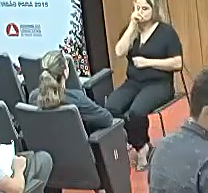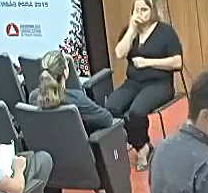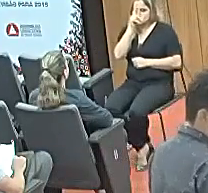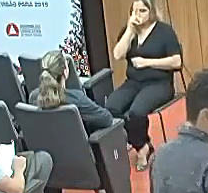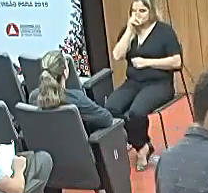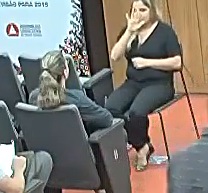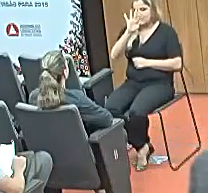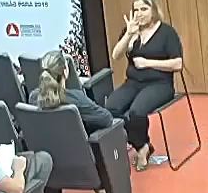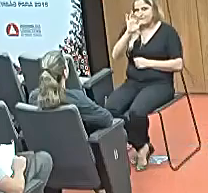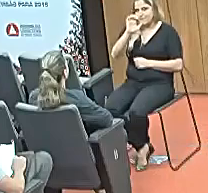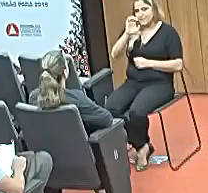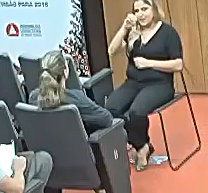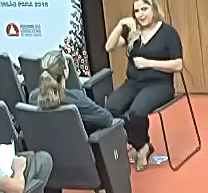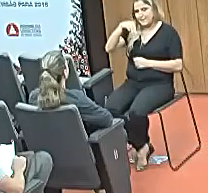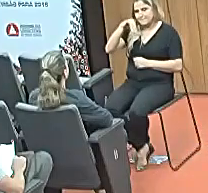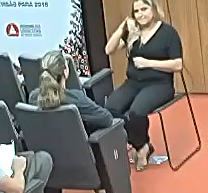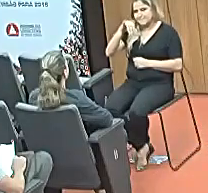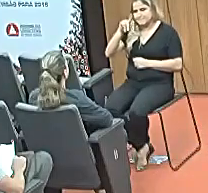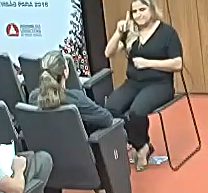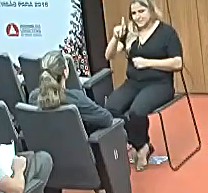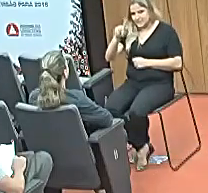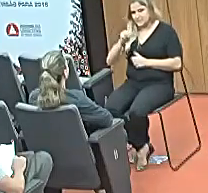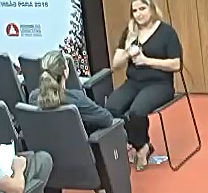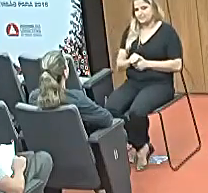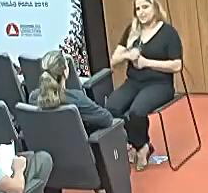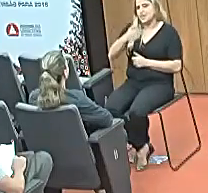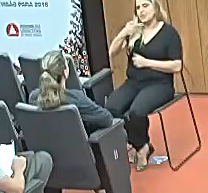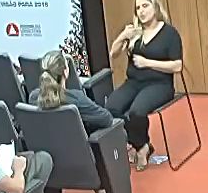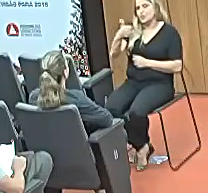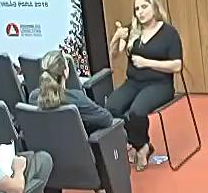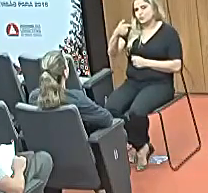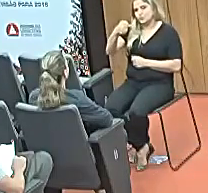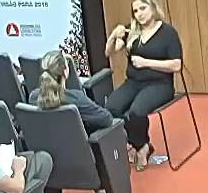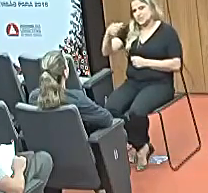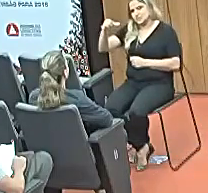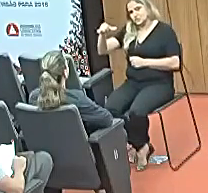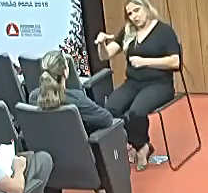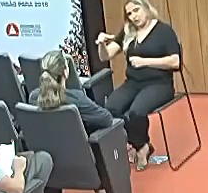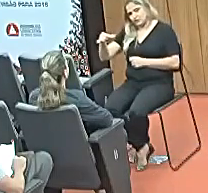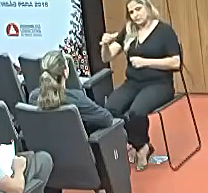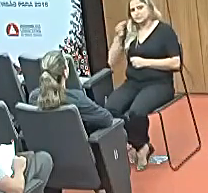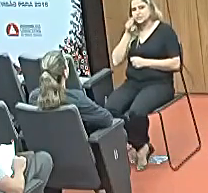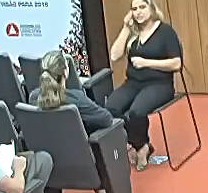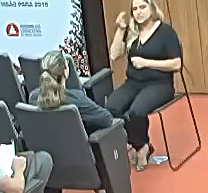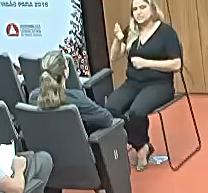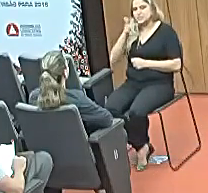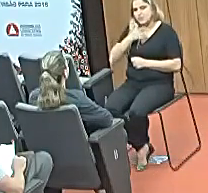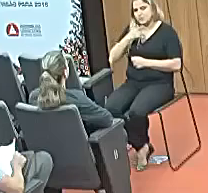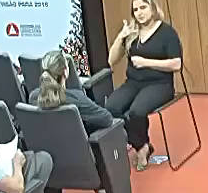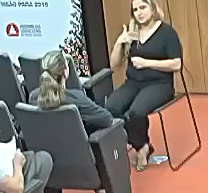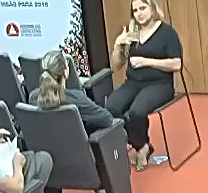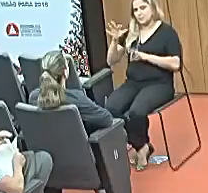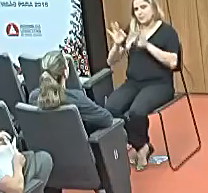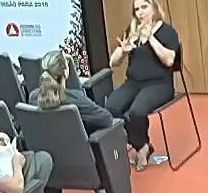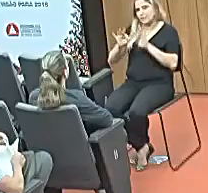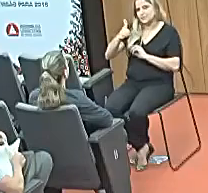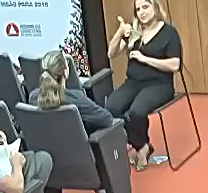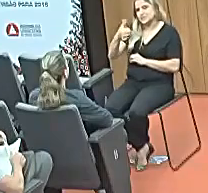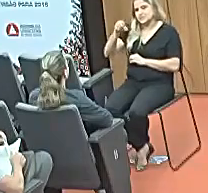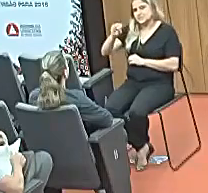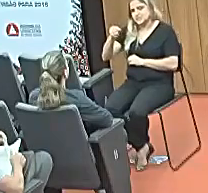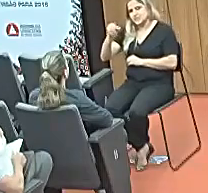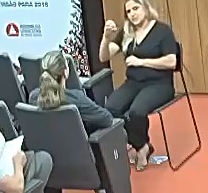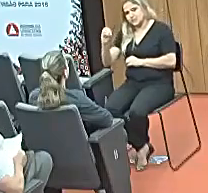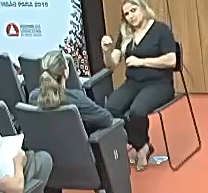a fhemig as um programa 179 rede de atenção à saúde o programa 181 gestão do sistema